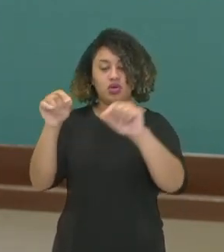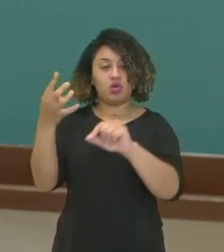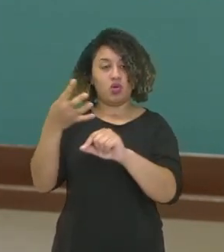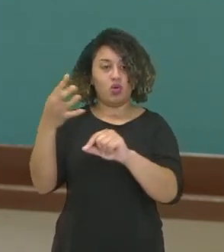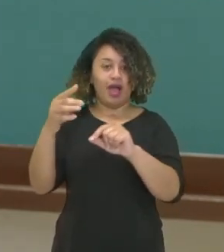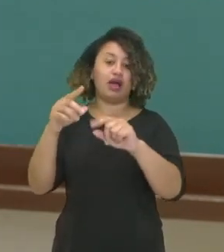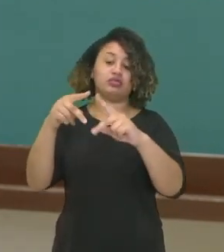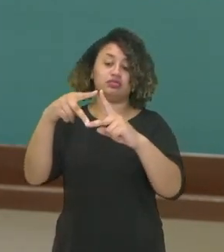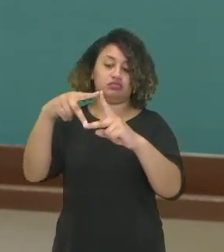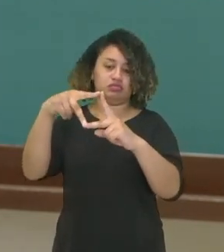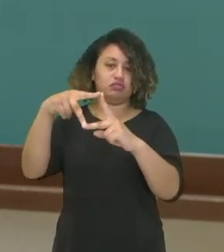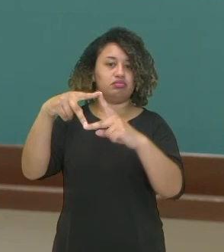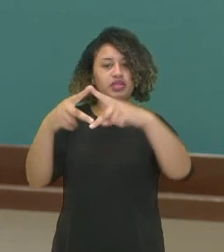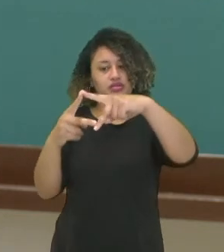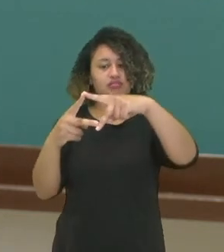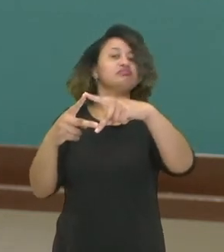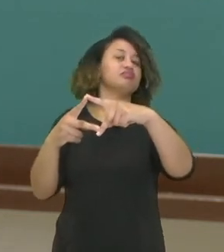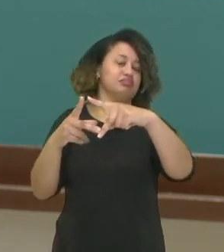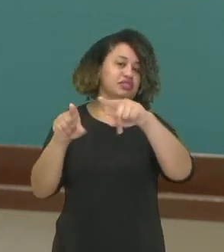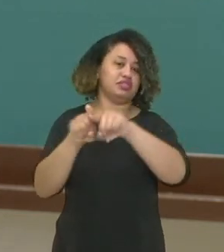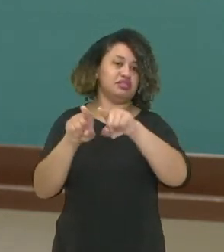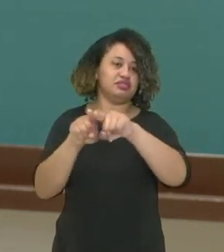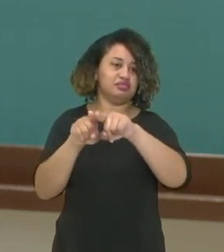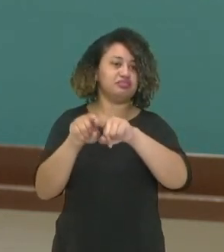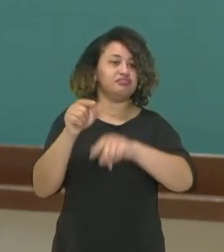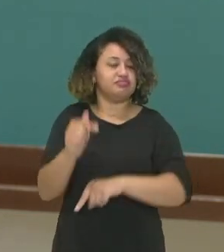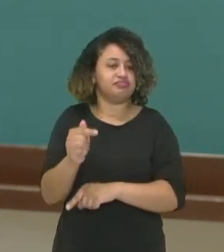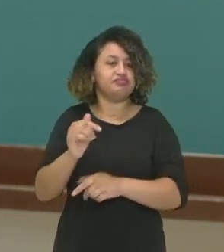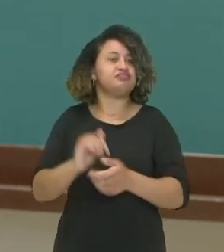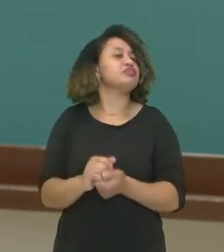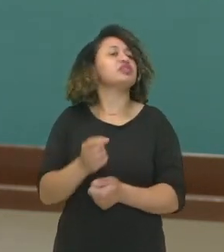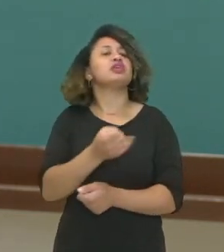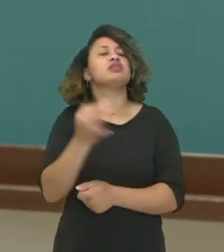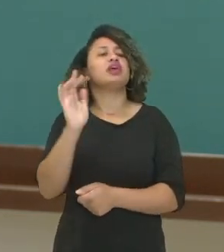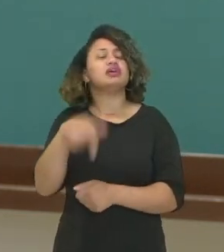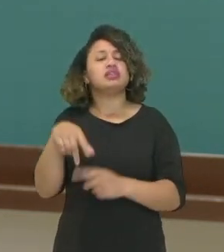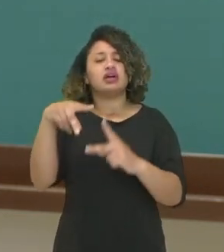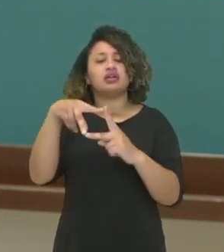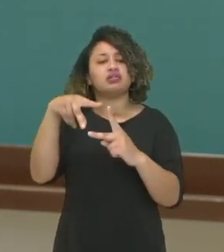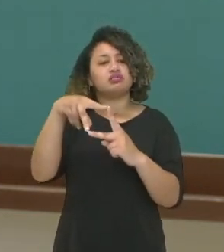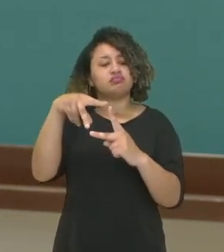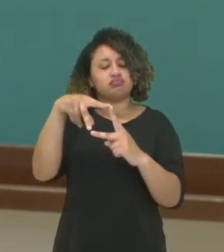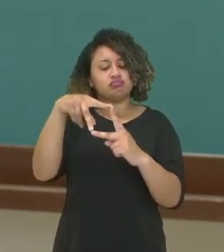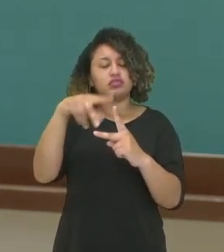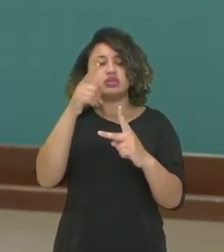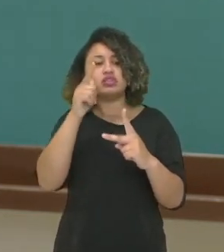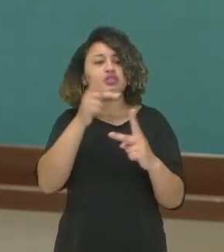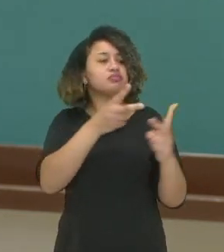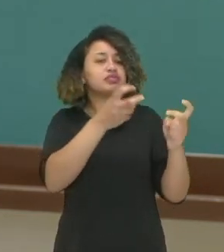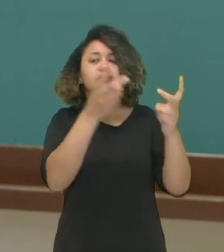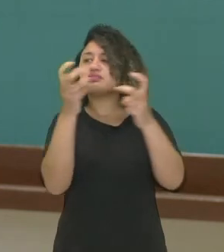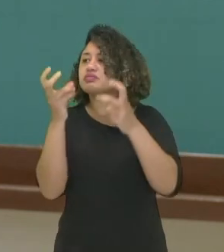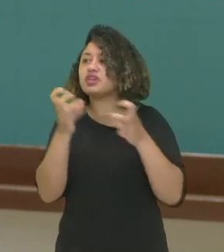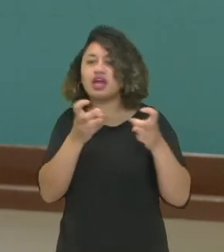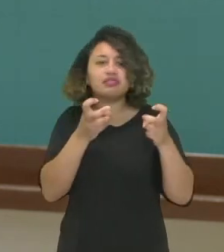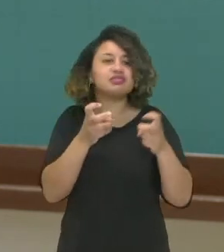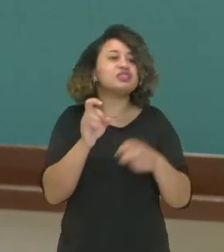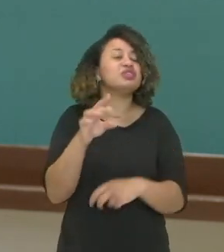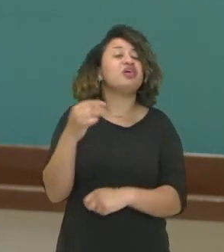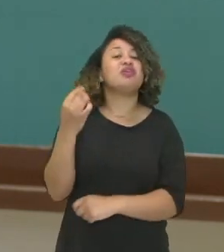Quais são retângulos? Então, a gente consegue observar o 2 e o 4. Qual deles são losango? Então, a gente já